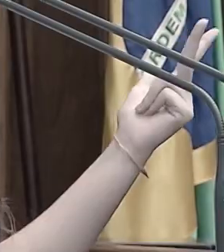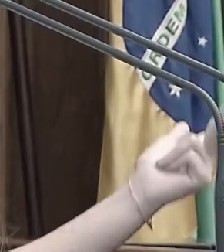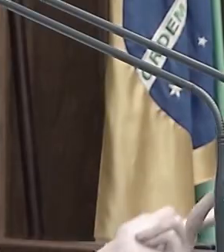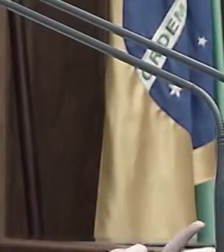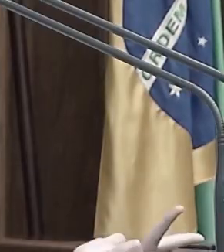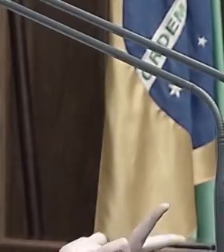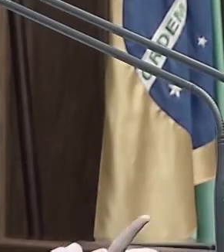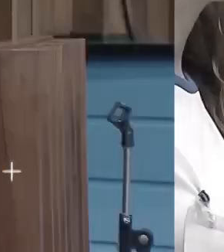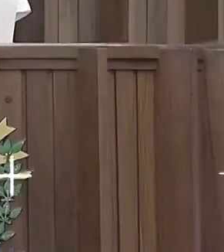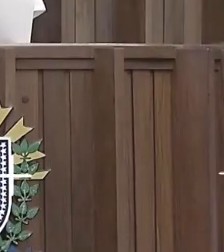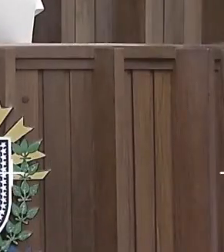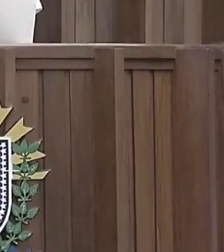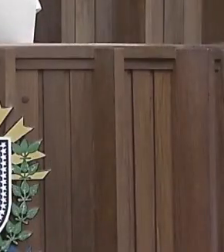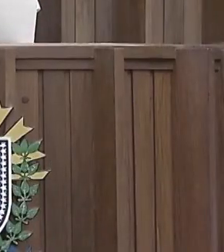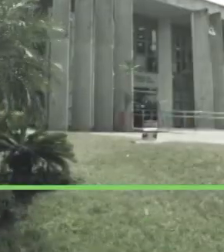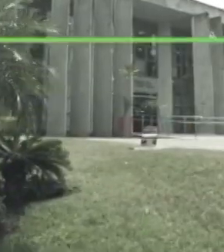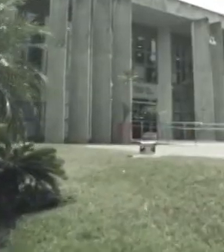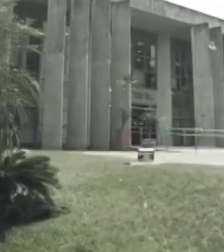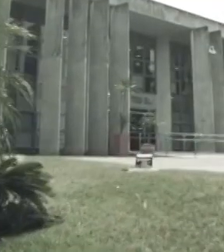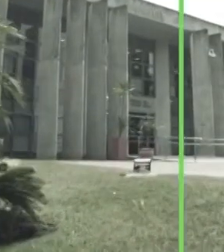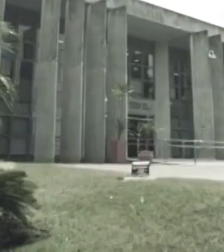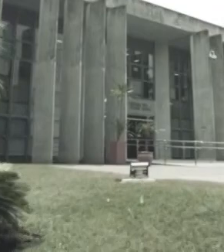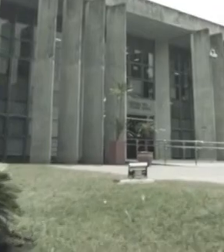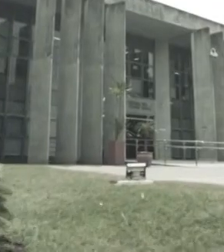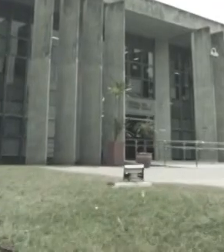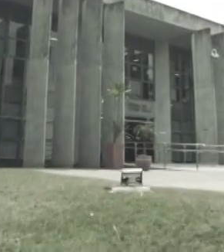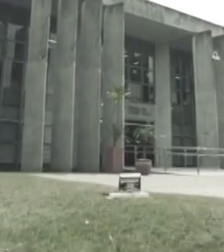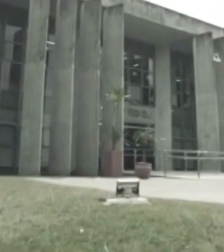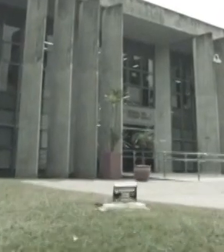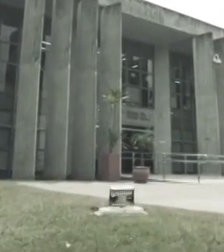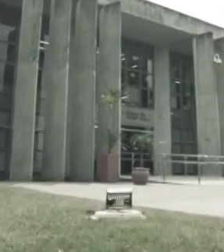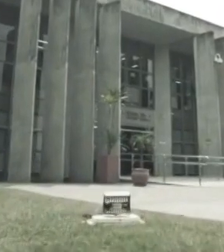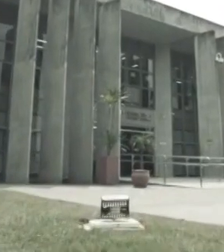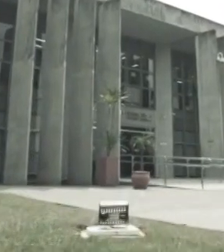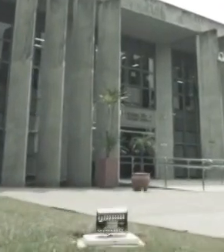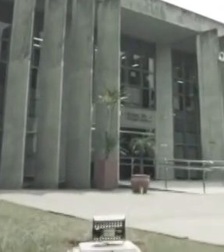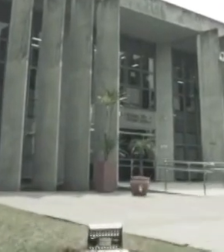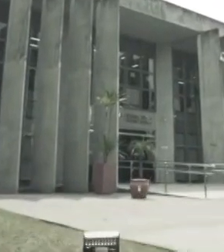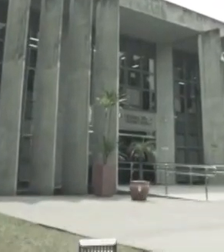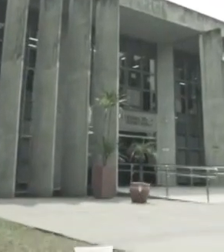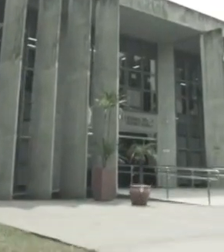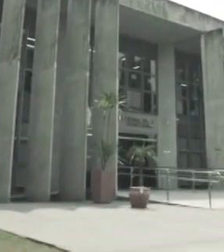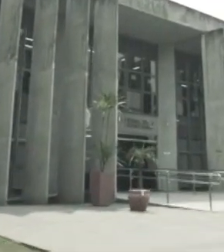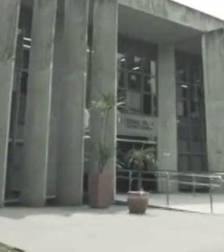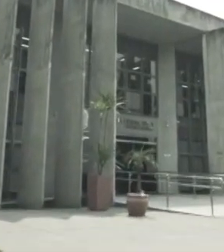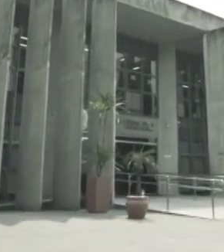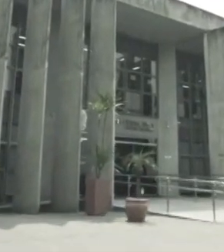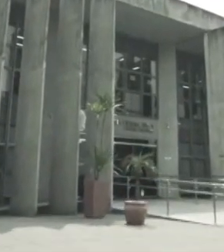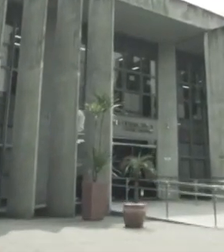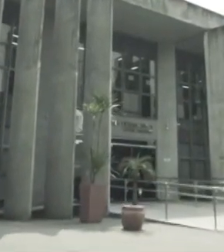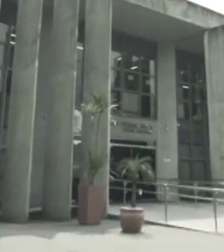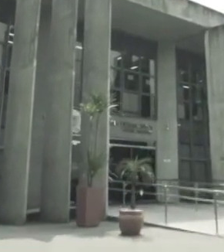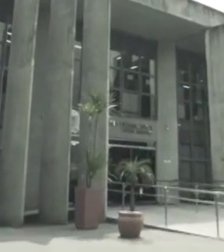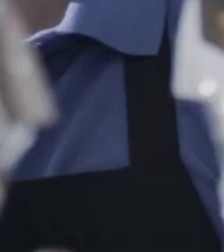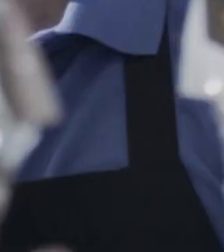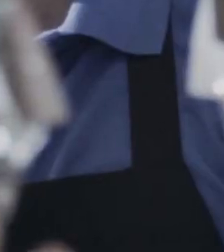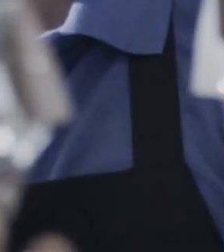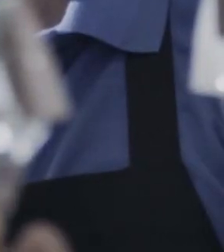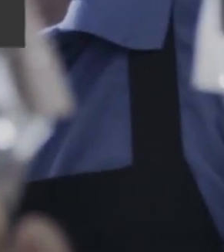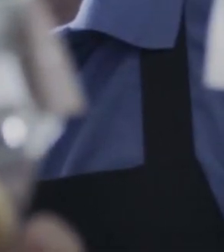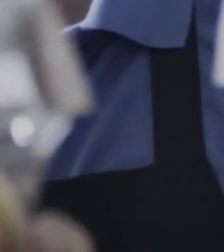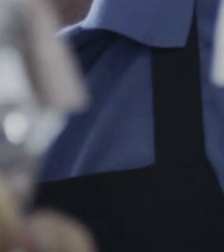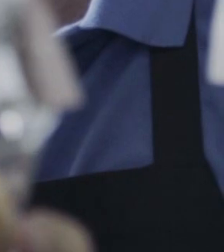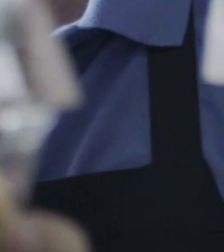os desafios das melhores soluções. A Assembleia Legislativa comemora seus 40 anos pronta para o futuro, com